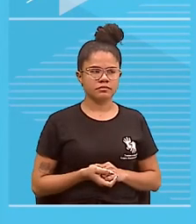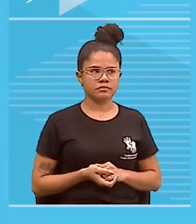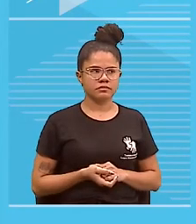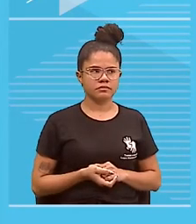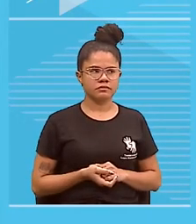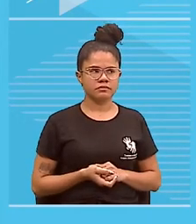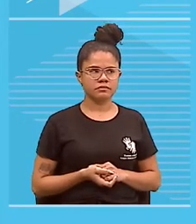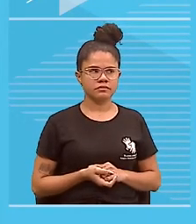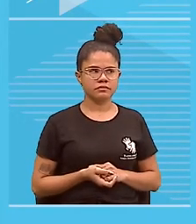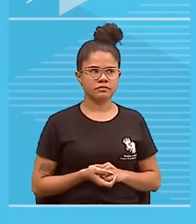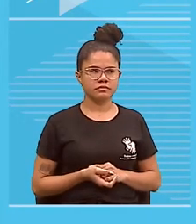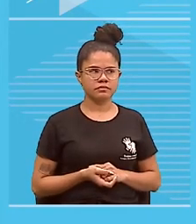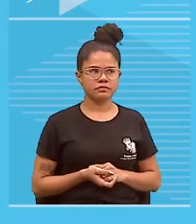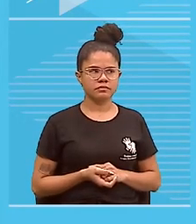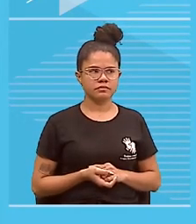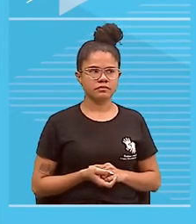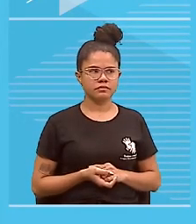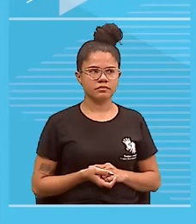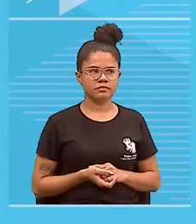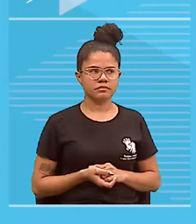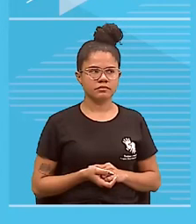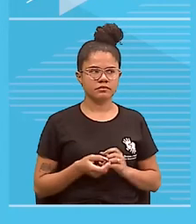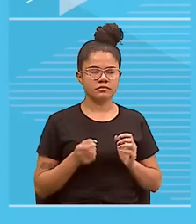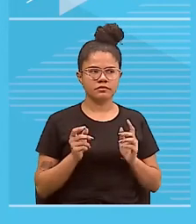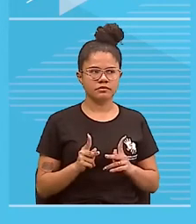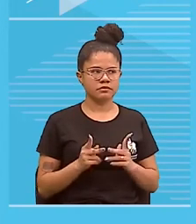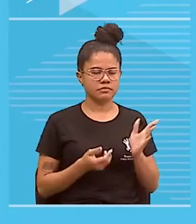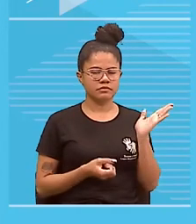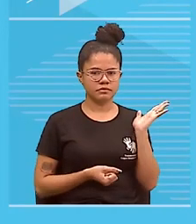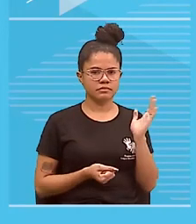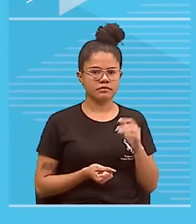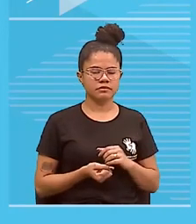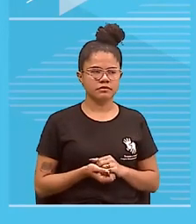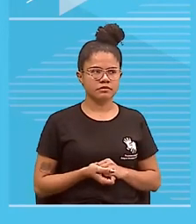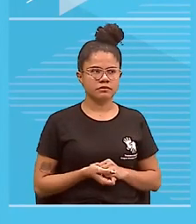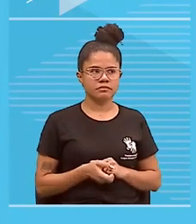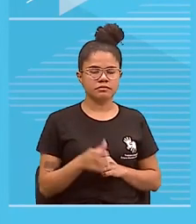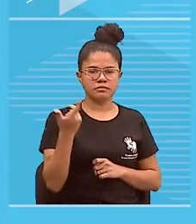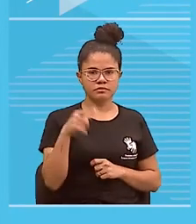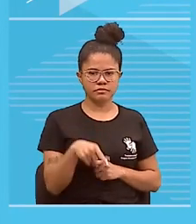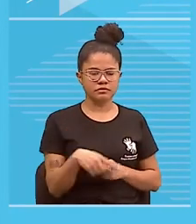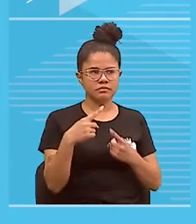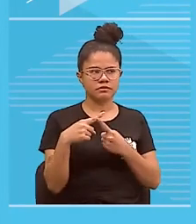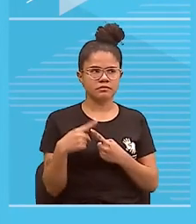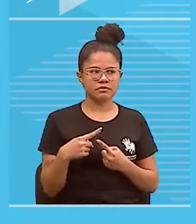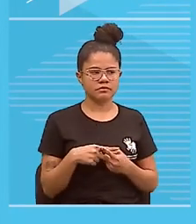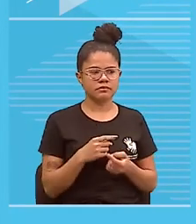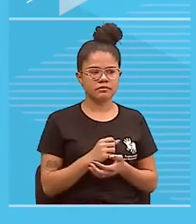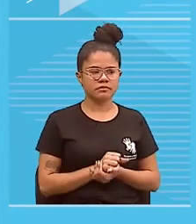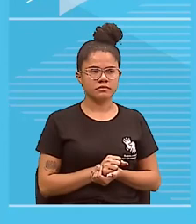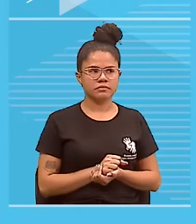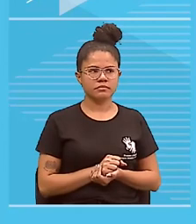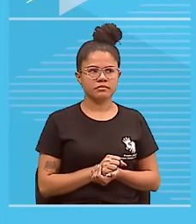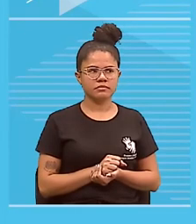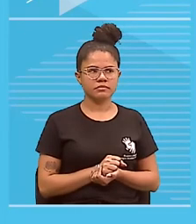carbonos oxigênio pronto gente isso aqui é outra função o oxigênio entre